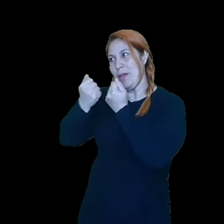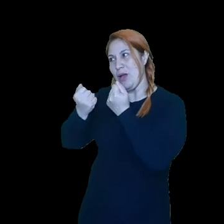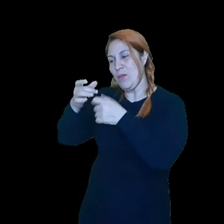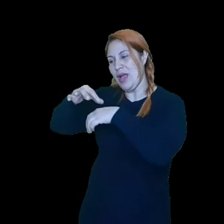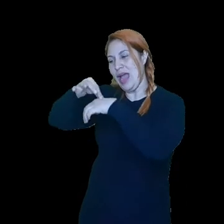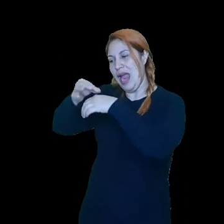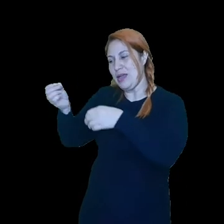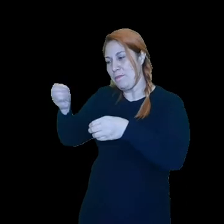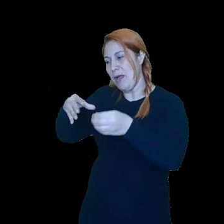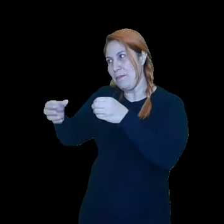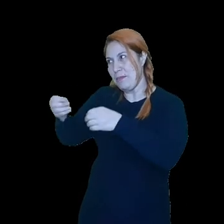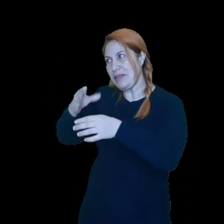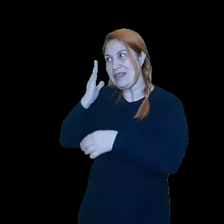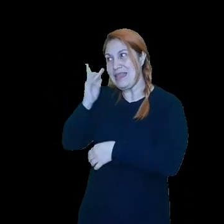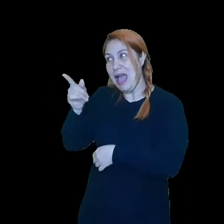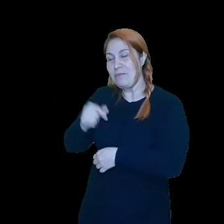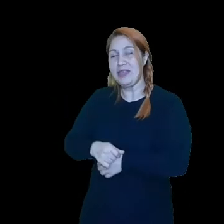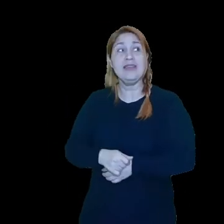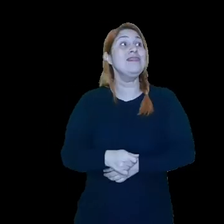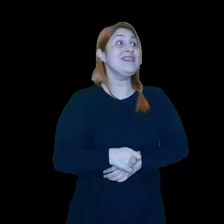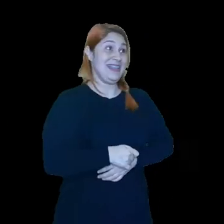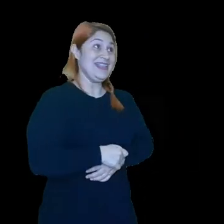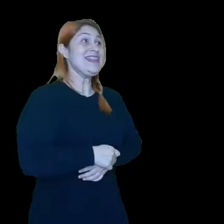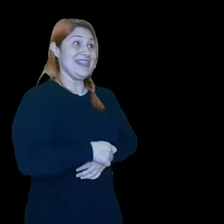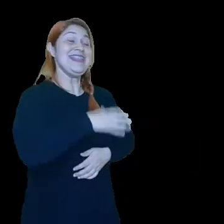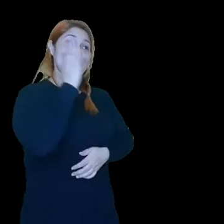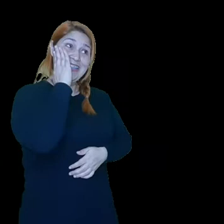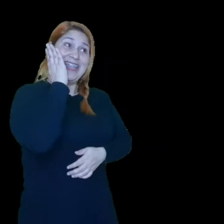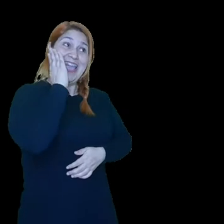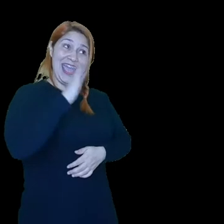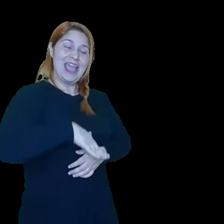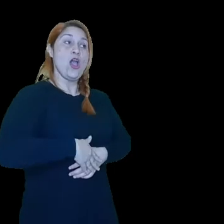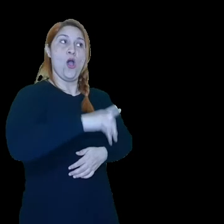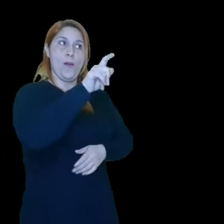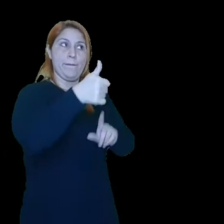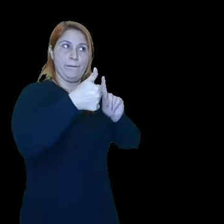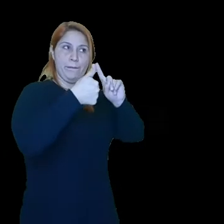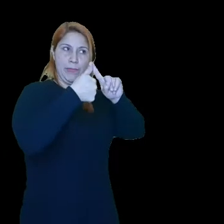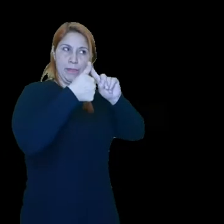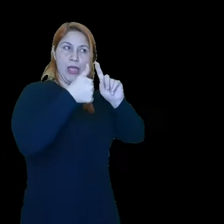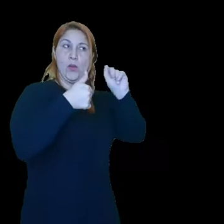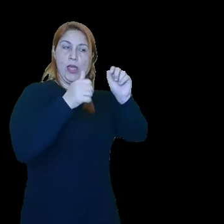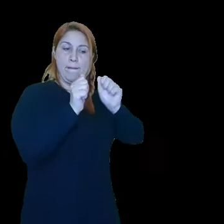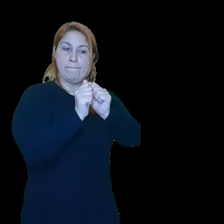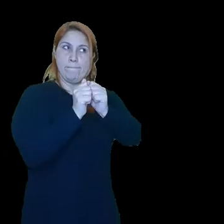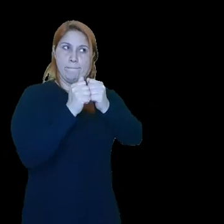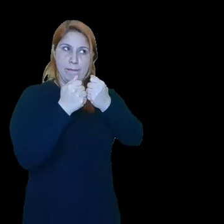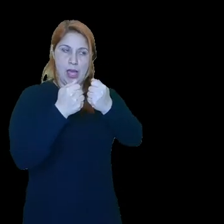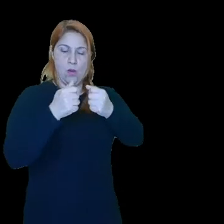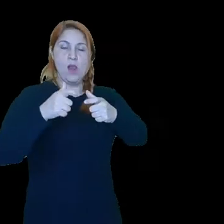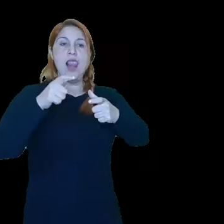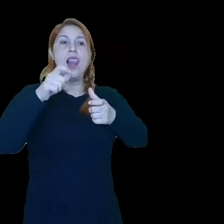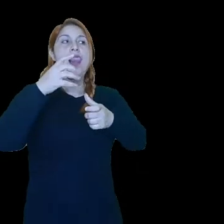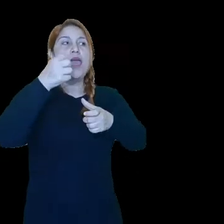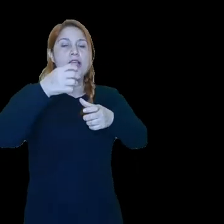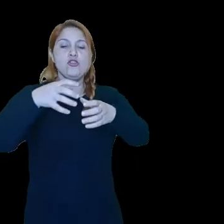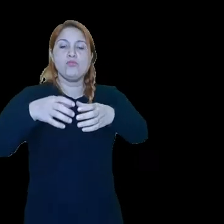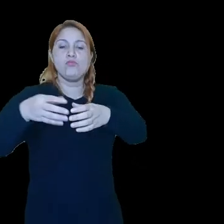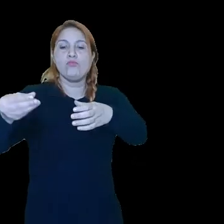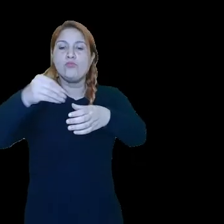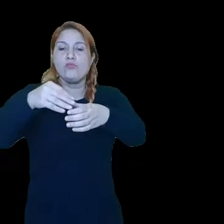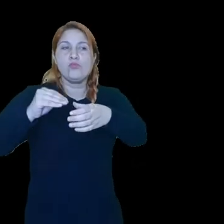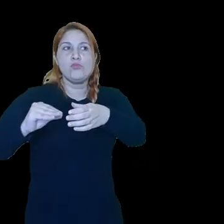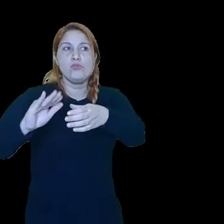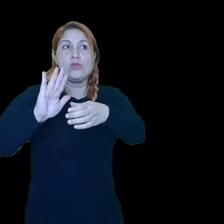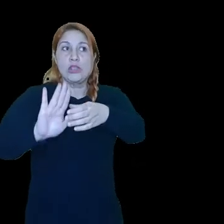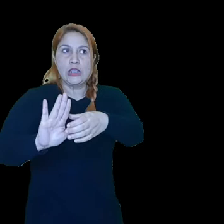Dona Maria, é assim. Primeiro coloca-se o pão de molho em uma xícara de leite. Depois despeja-se este pão